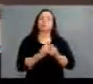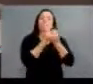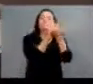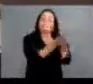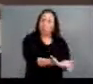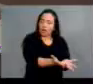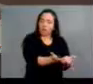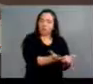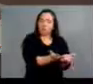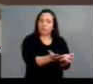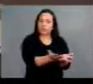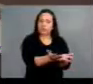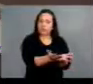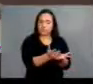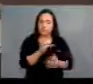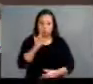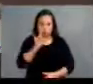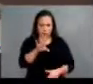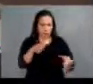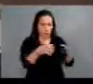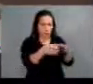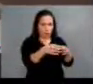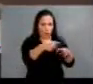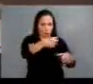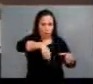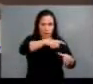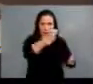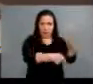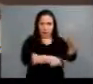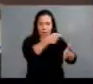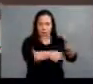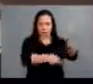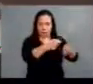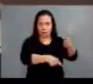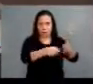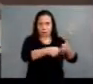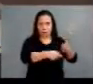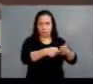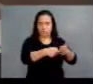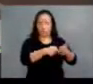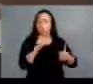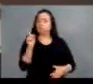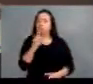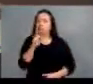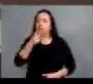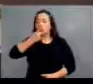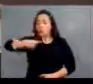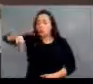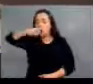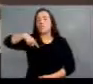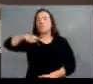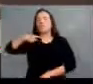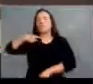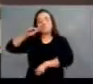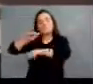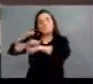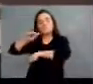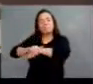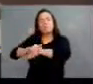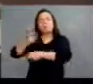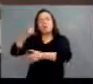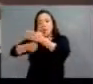não diz respeito somente à comunidade LGBT. Se nós formos uma sociedade